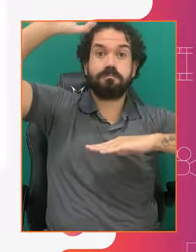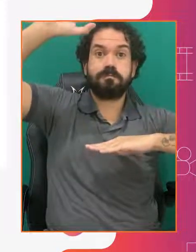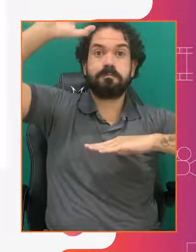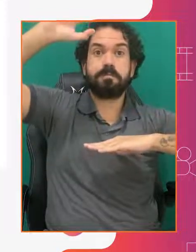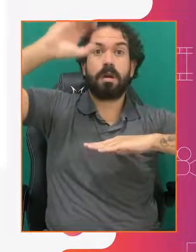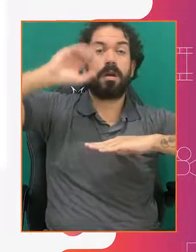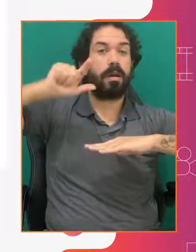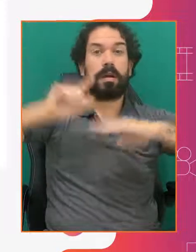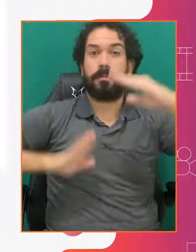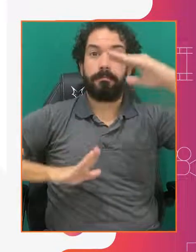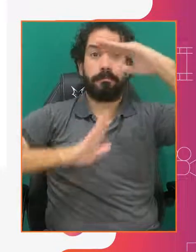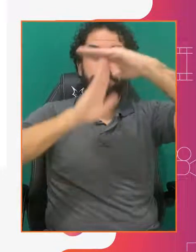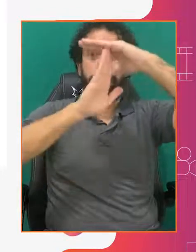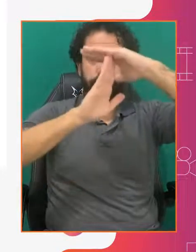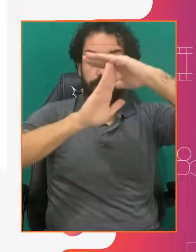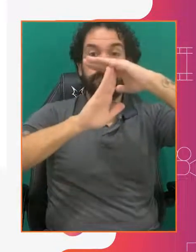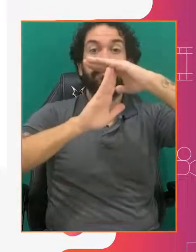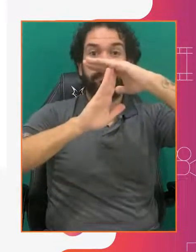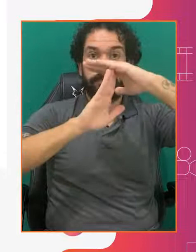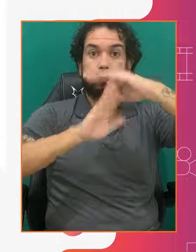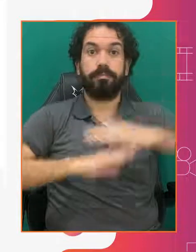é o ápice do movimento.